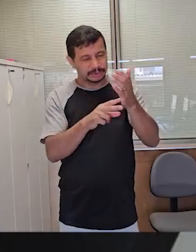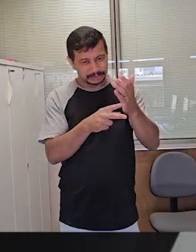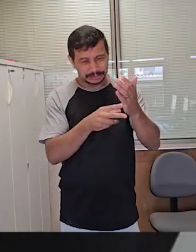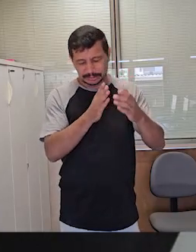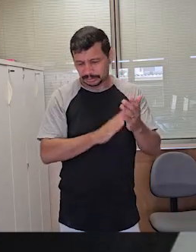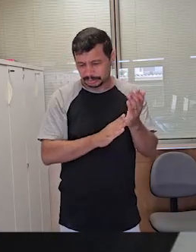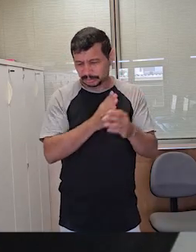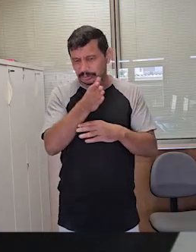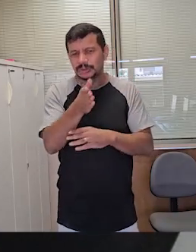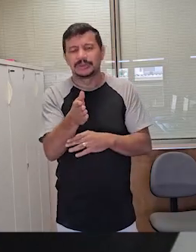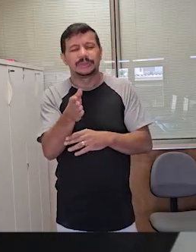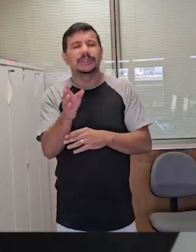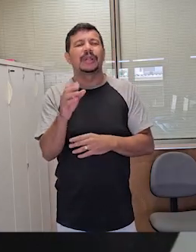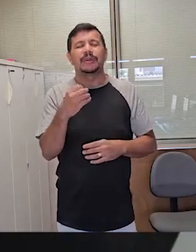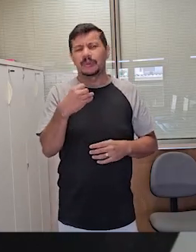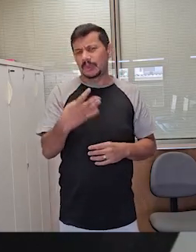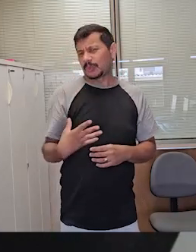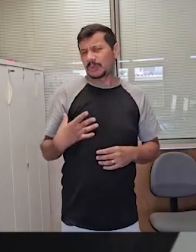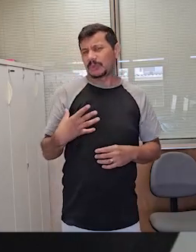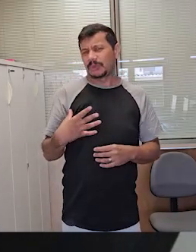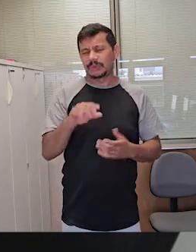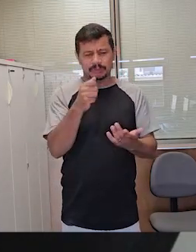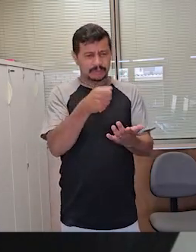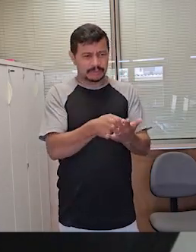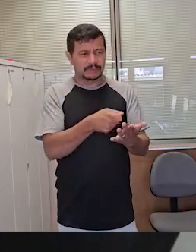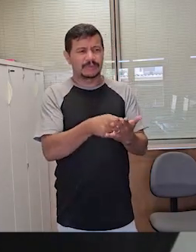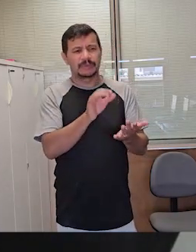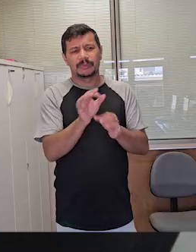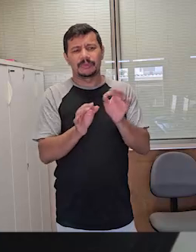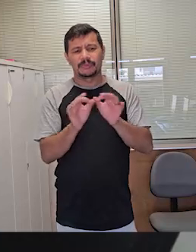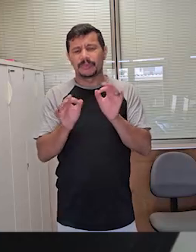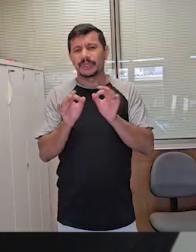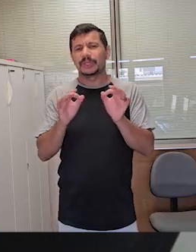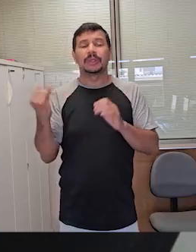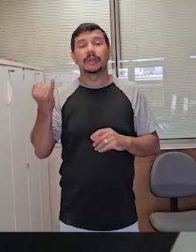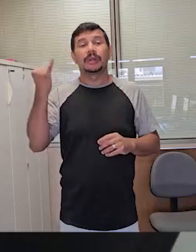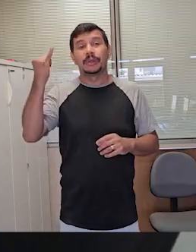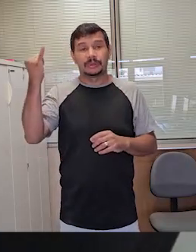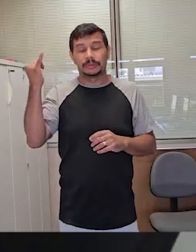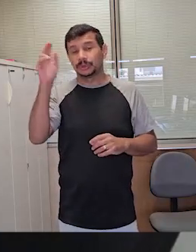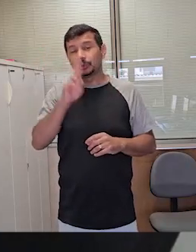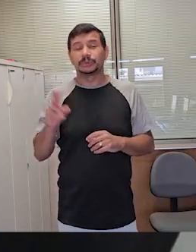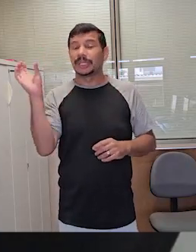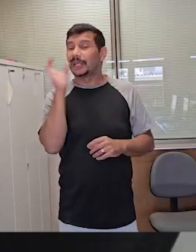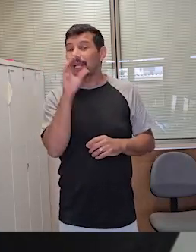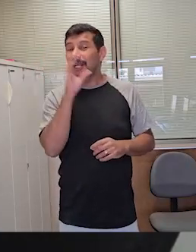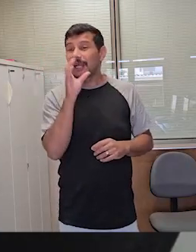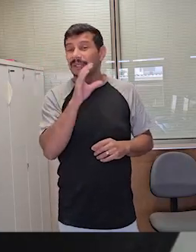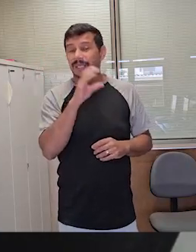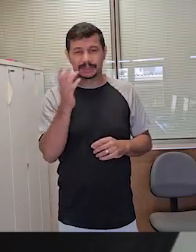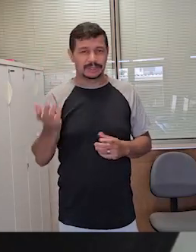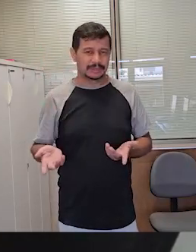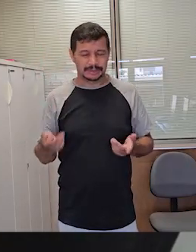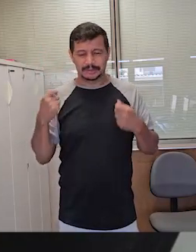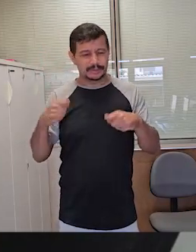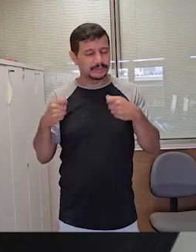uma grande articulação para que a gente possa levar os pontos específicos e que são, tem aquilo que é importante, aquilo que é urgente, aquilo que é mais urgente, para a